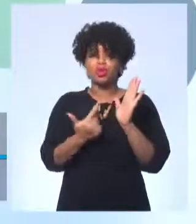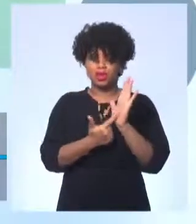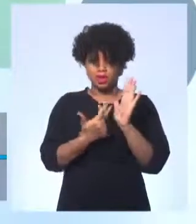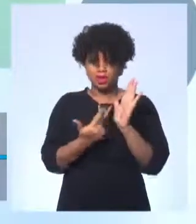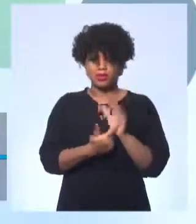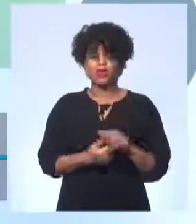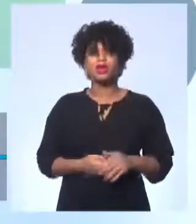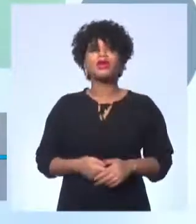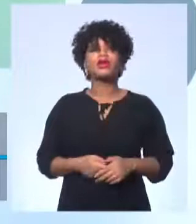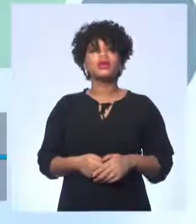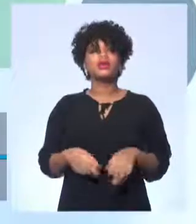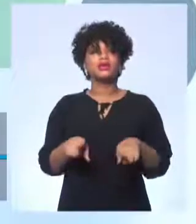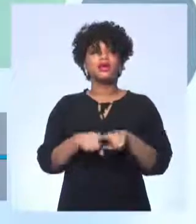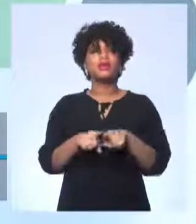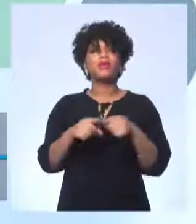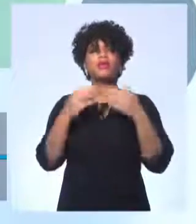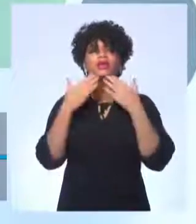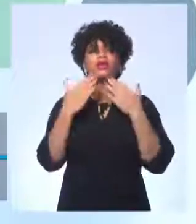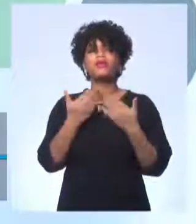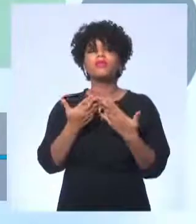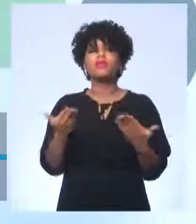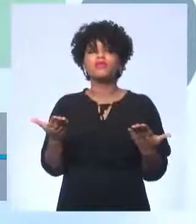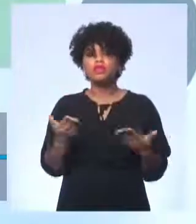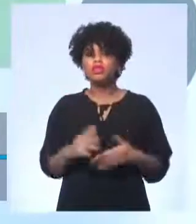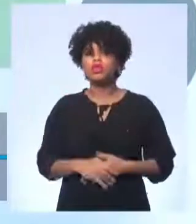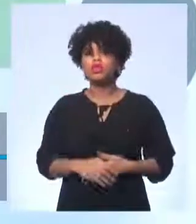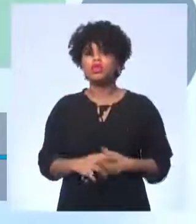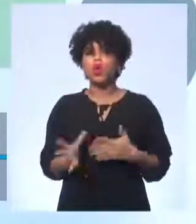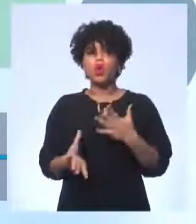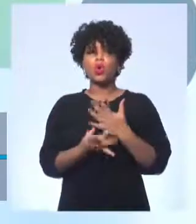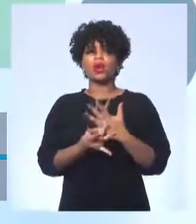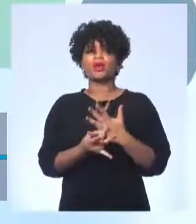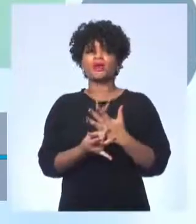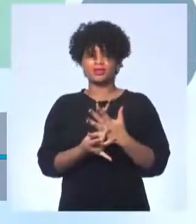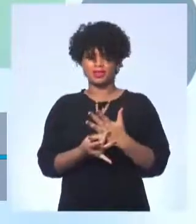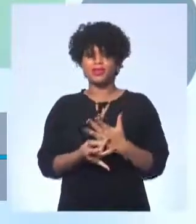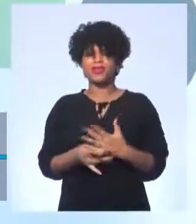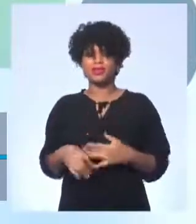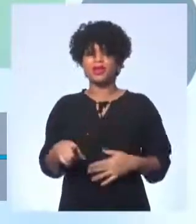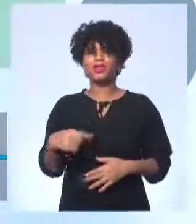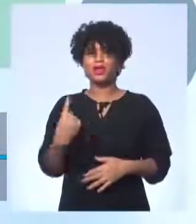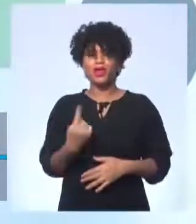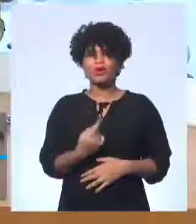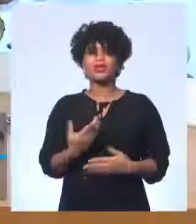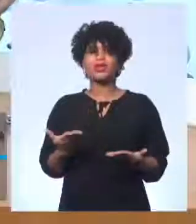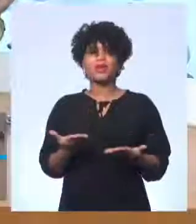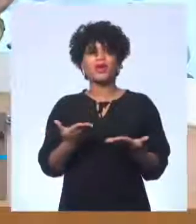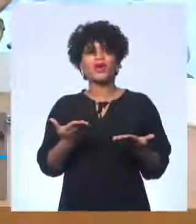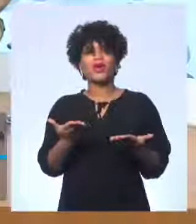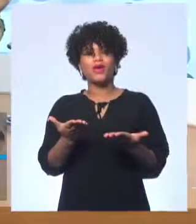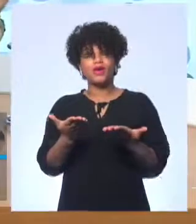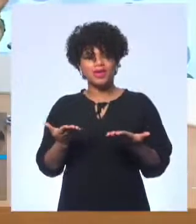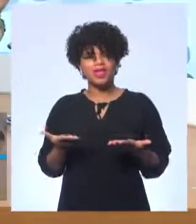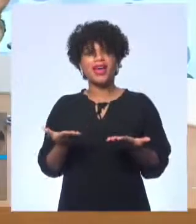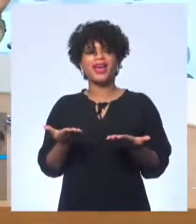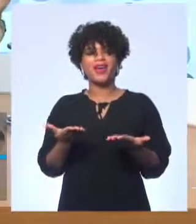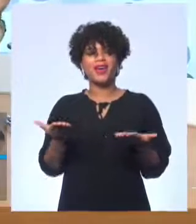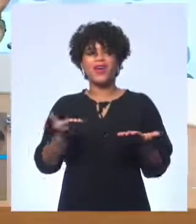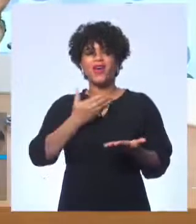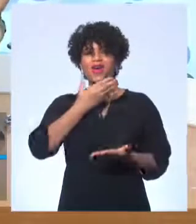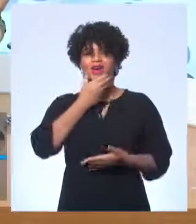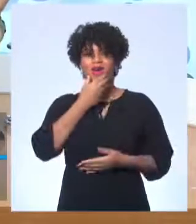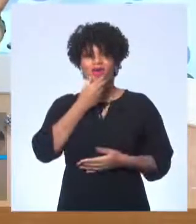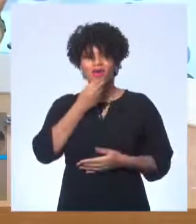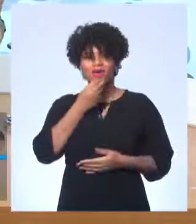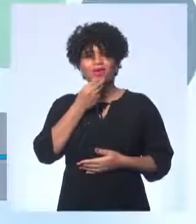certa concreticidade ao que nós estamos falando, nós vamos tocar juntos. Eu também convido o Anderson para